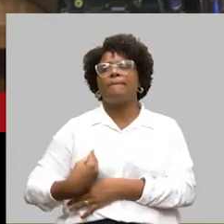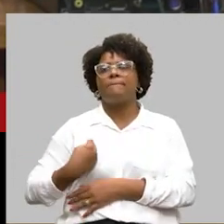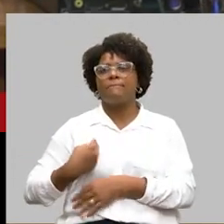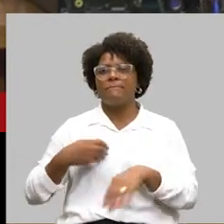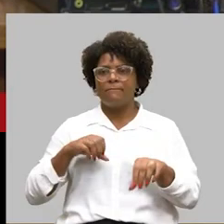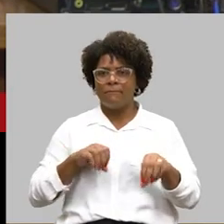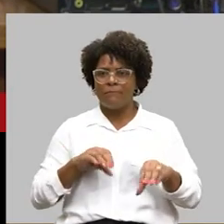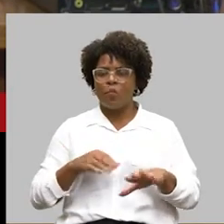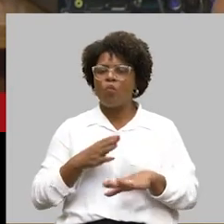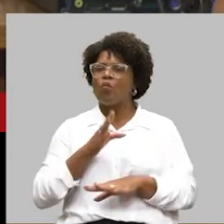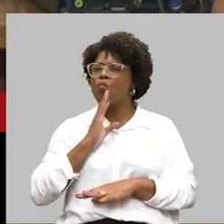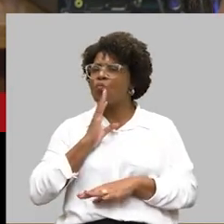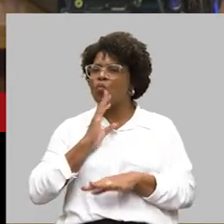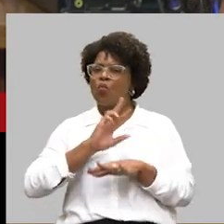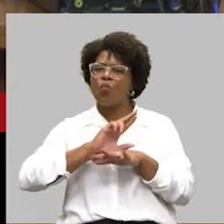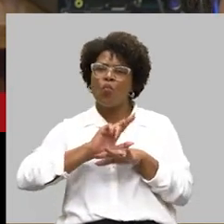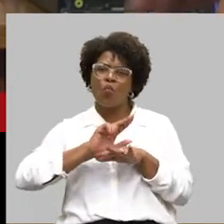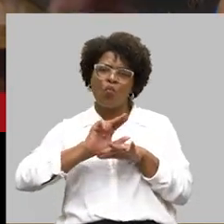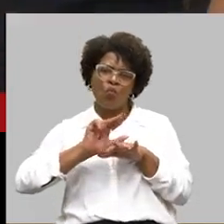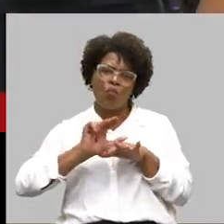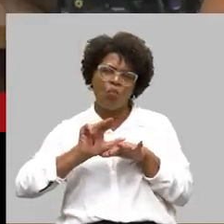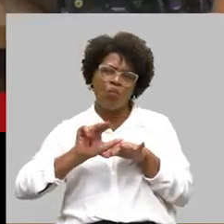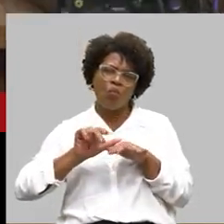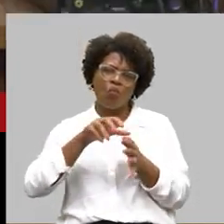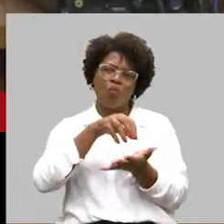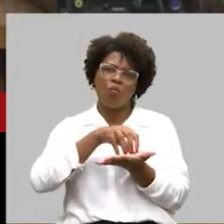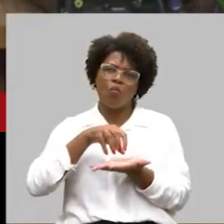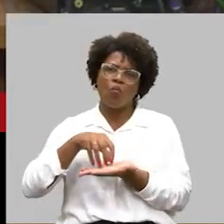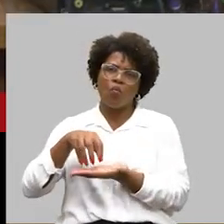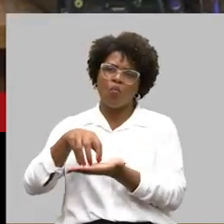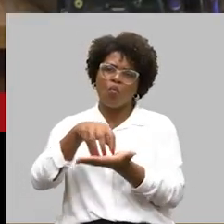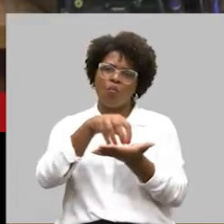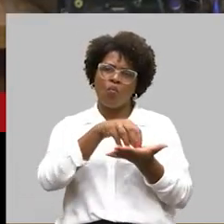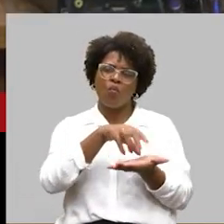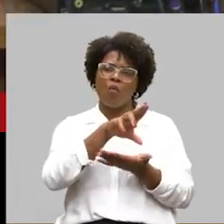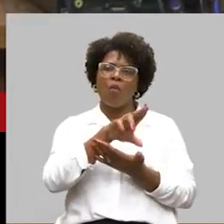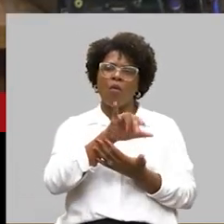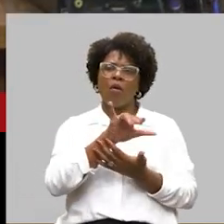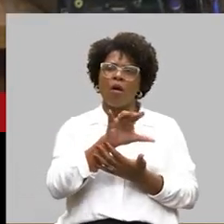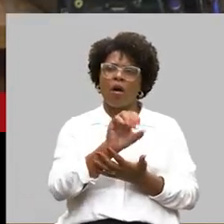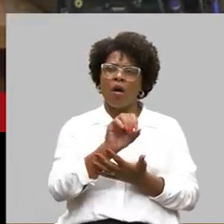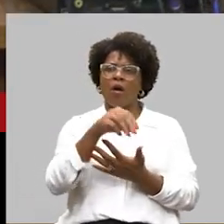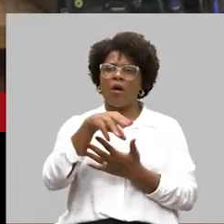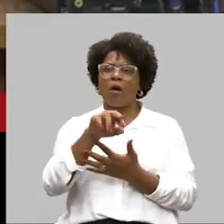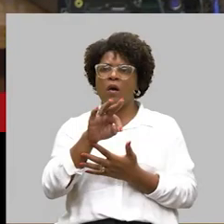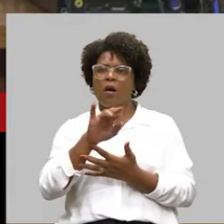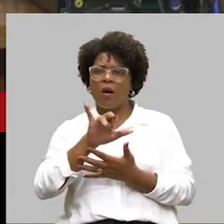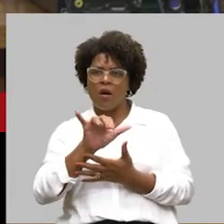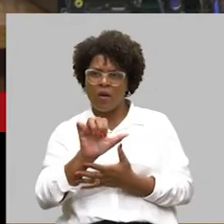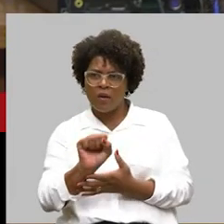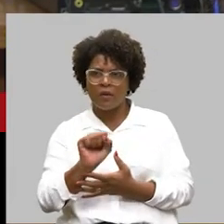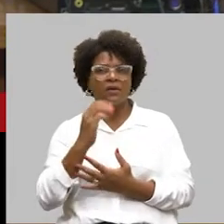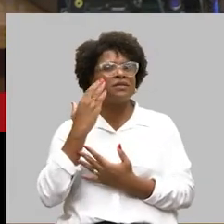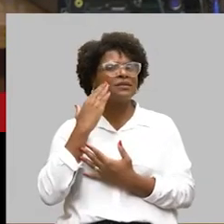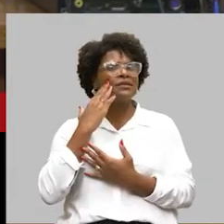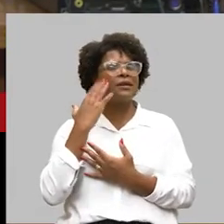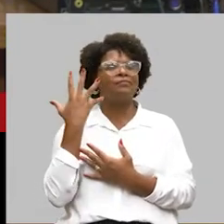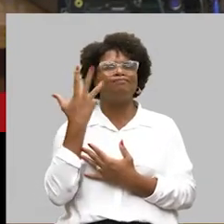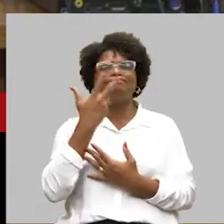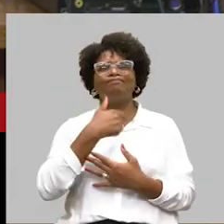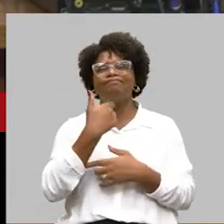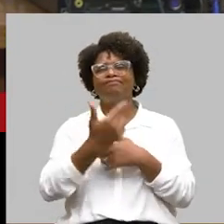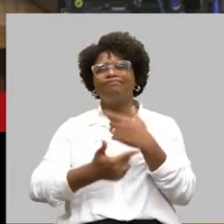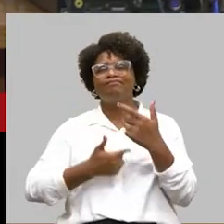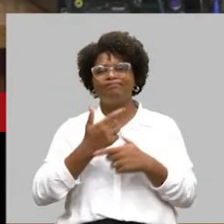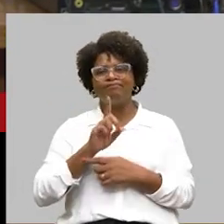várias várias unidades da Caio Martins e sei do bonito trabalho que realizam então no mais eu estou